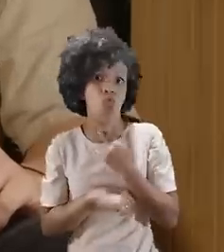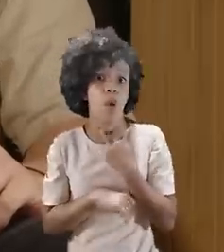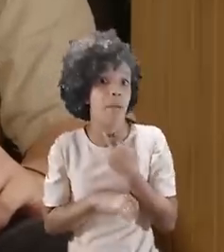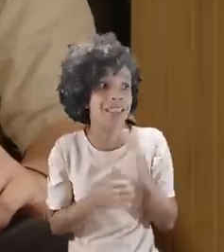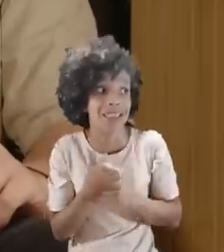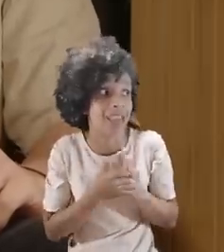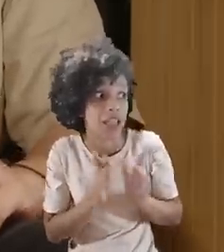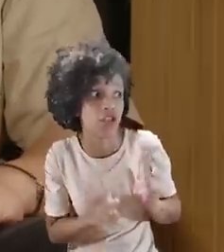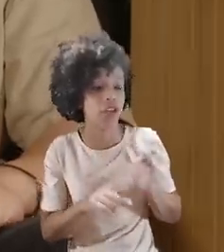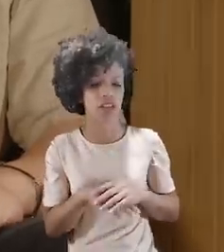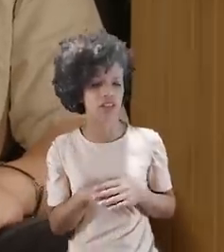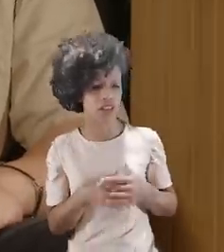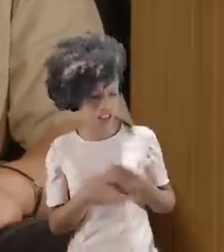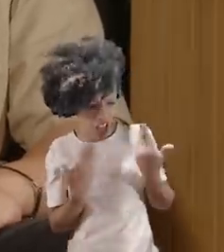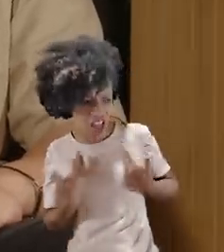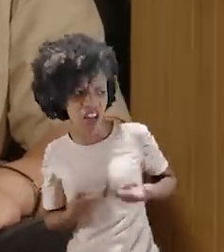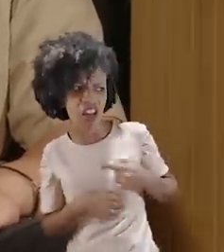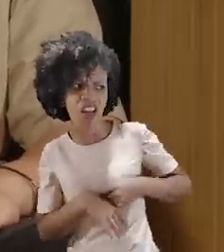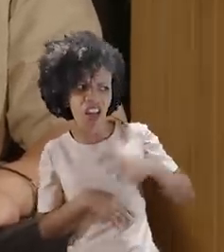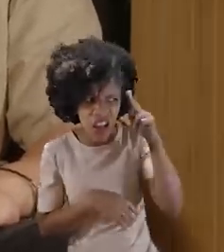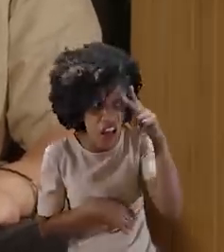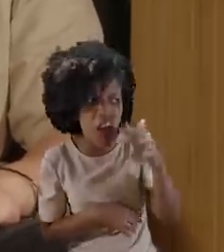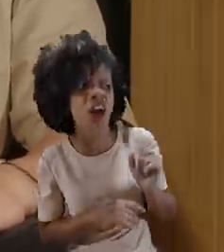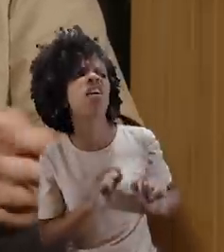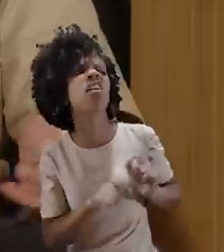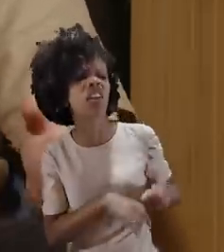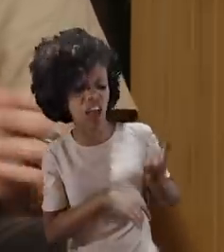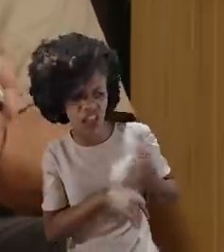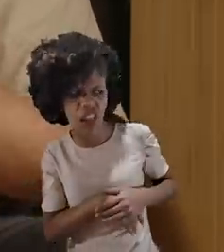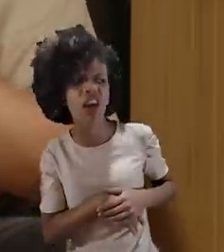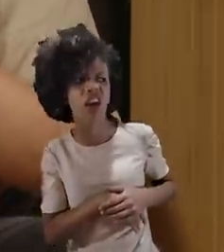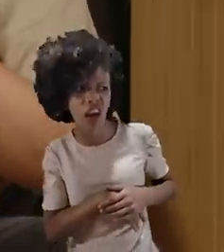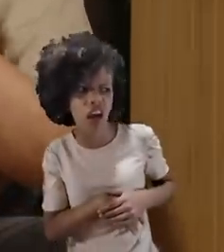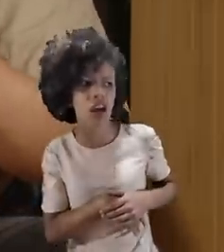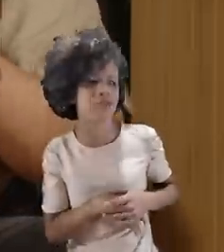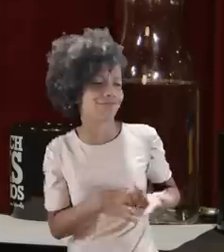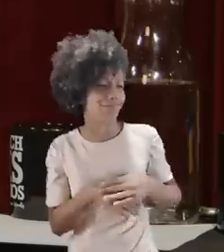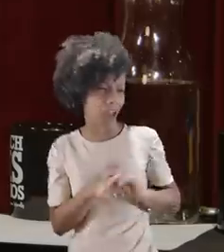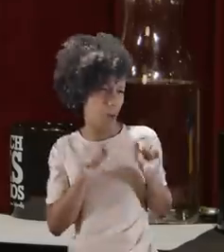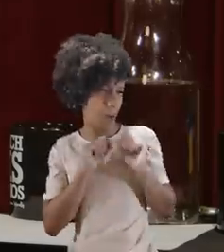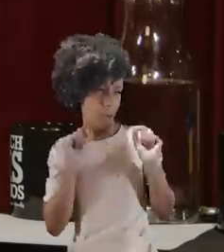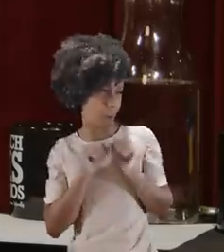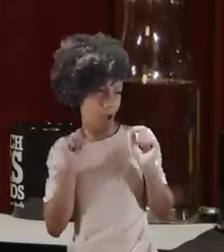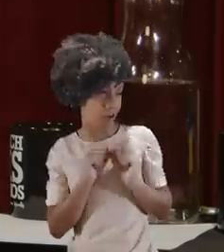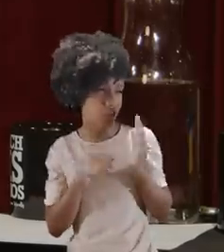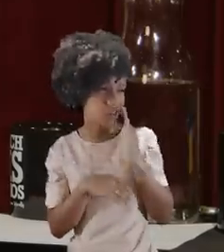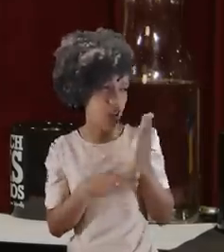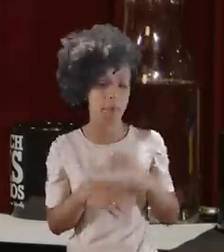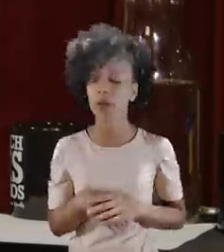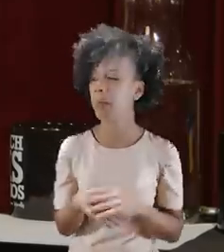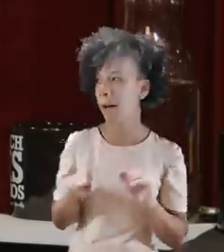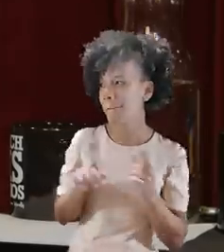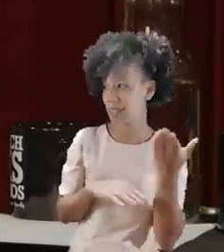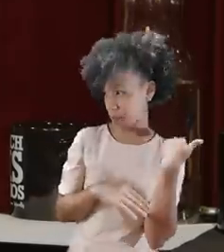fazer nada assim de frente se esqueça você daí mano que que é entendeu então é um negócio tão besta mas acho que o problema é só